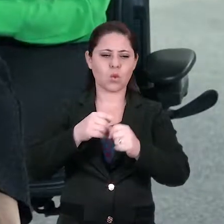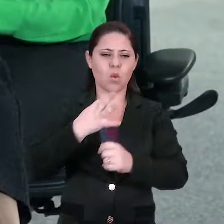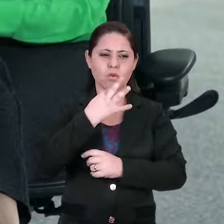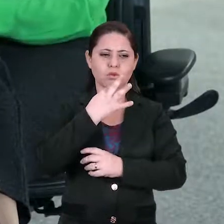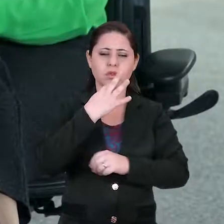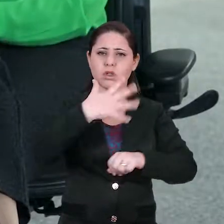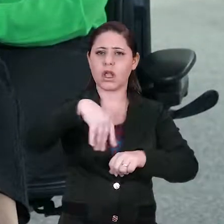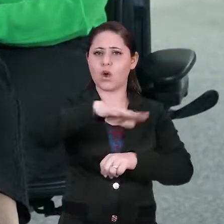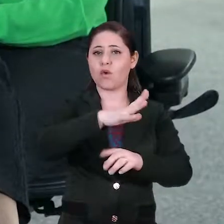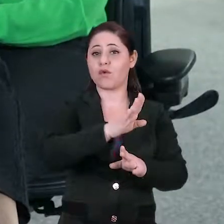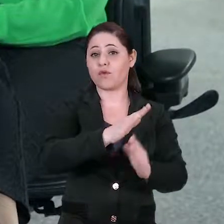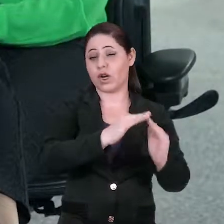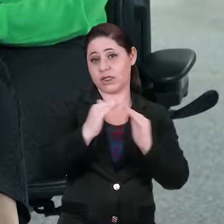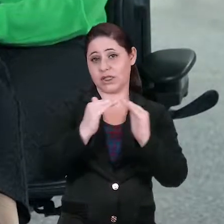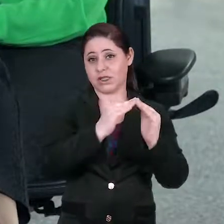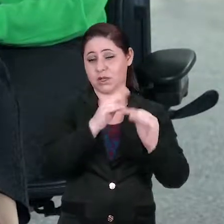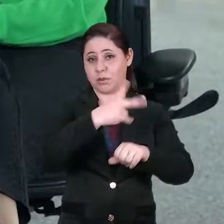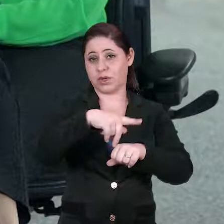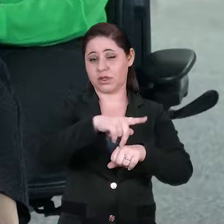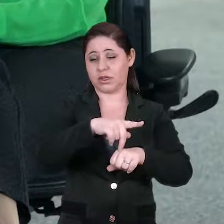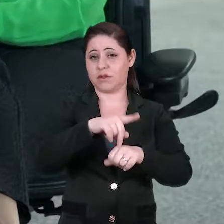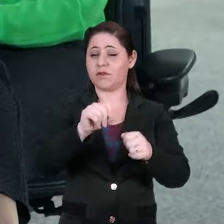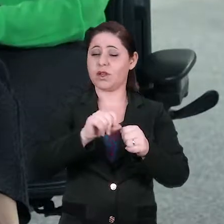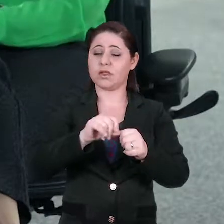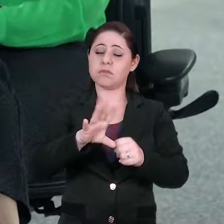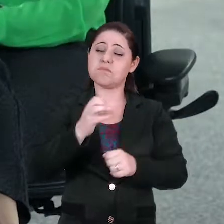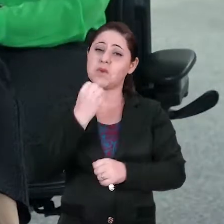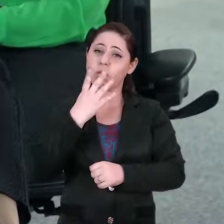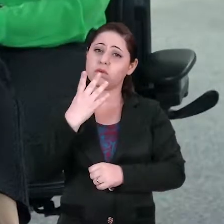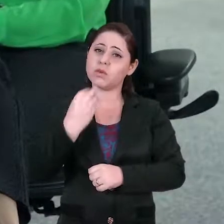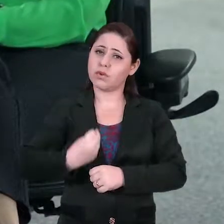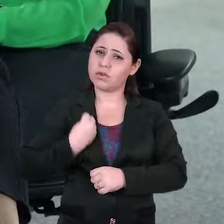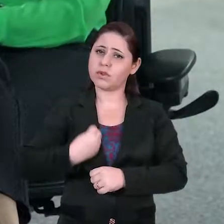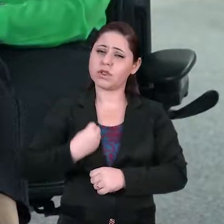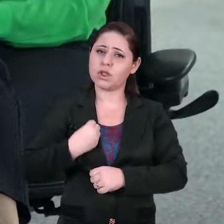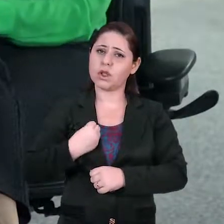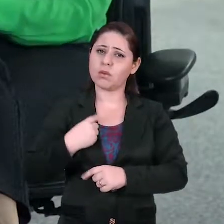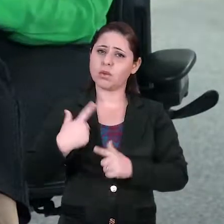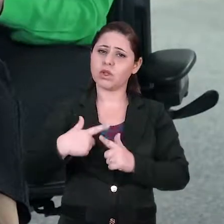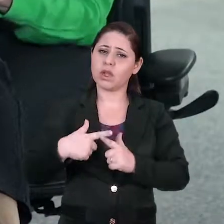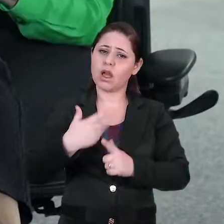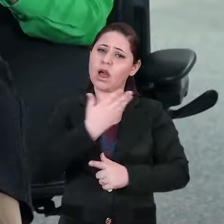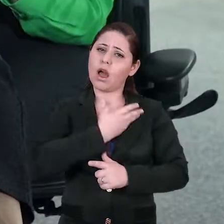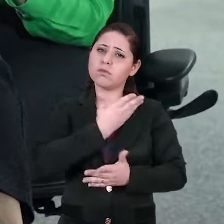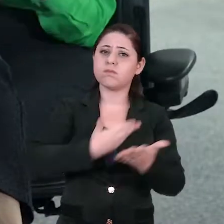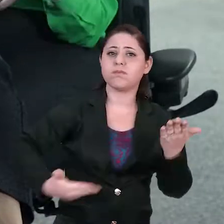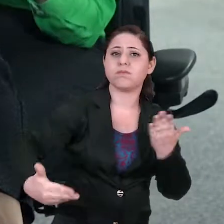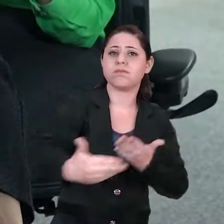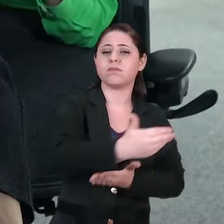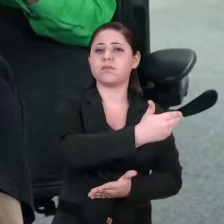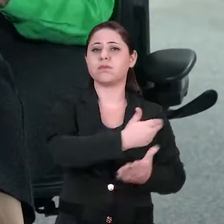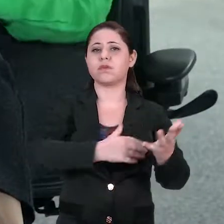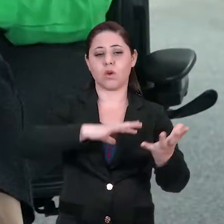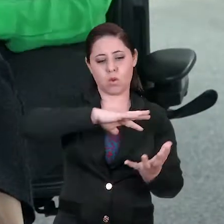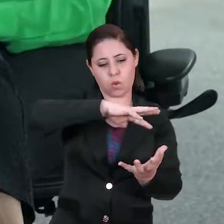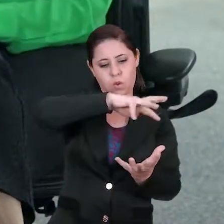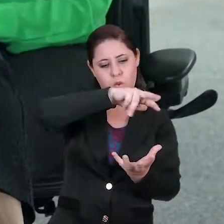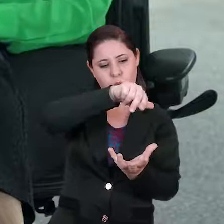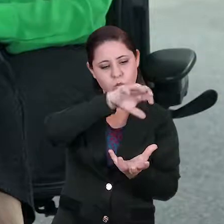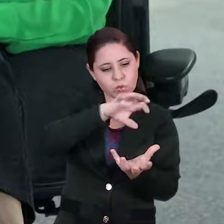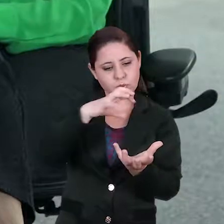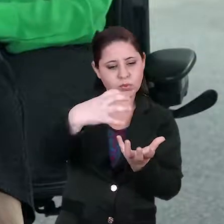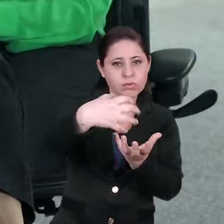a conhecer os nossos vizinhos e algo que faz bem para a gente. São os nossos companheiros aqui